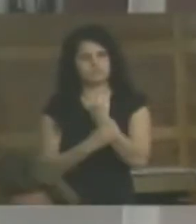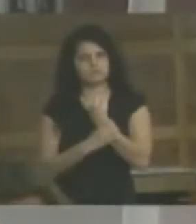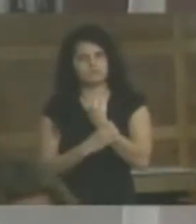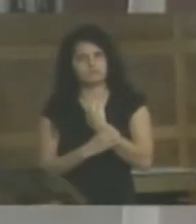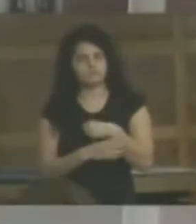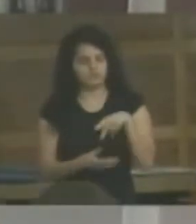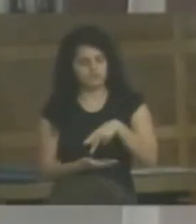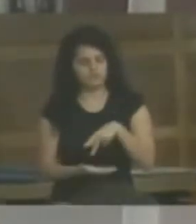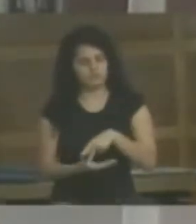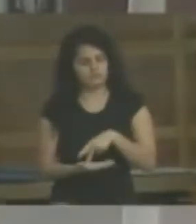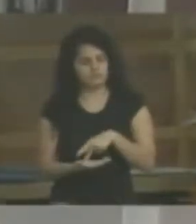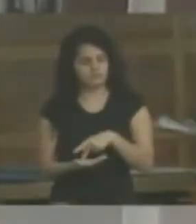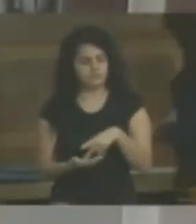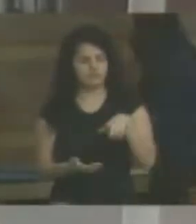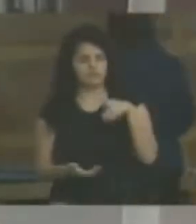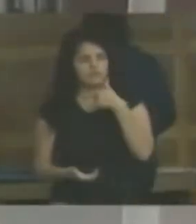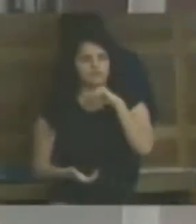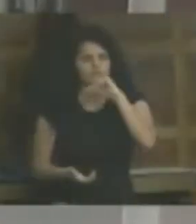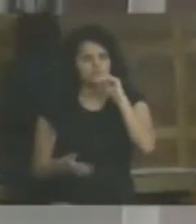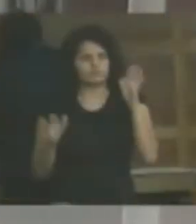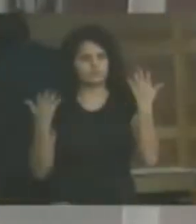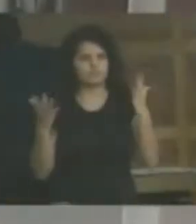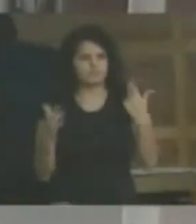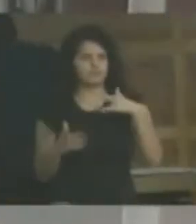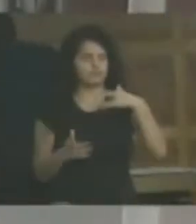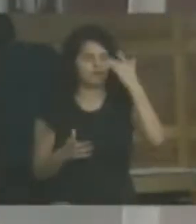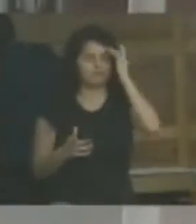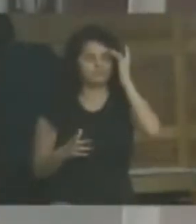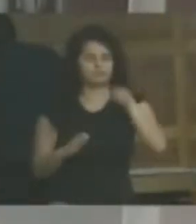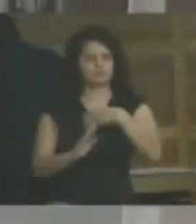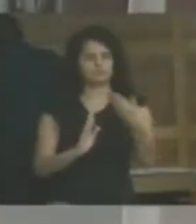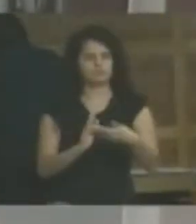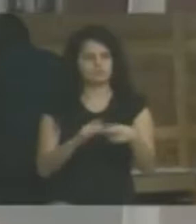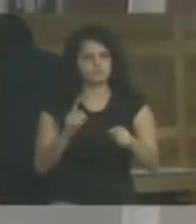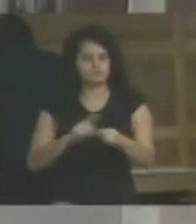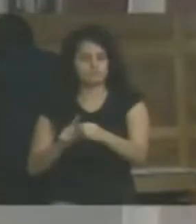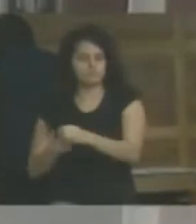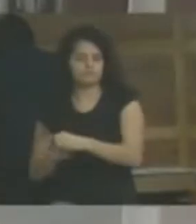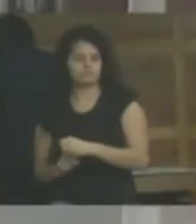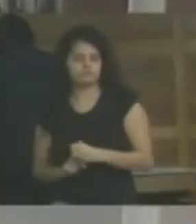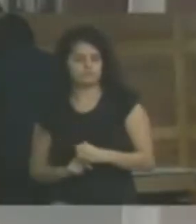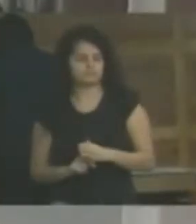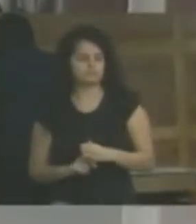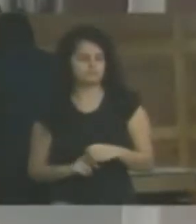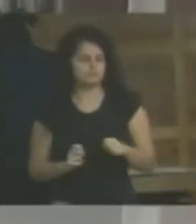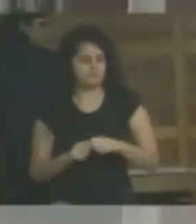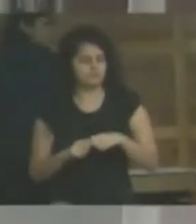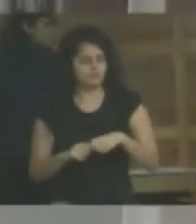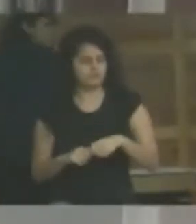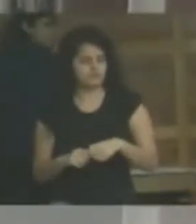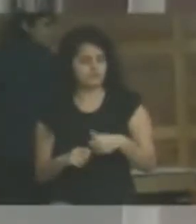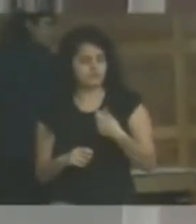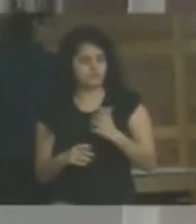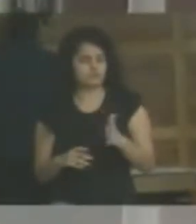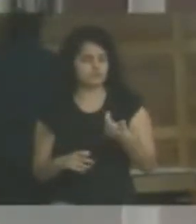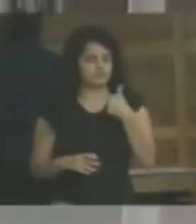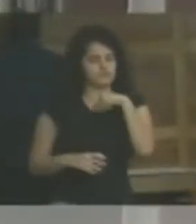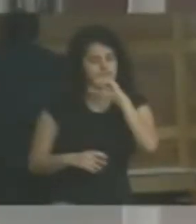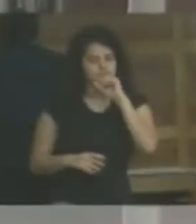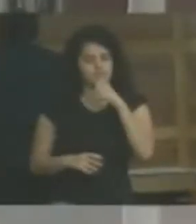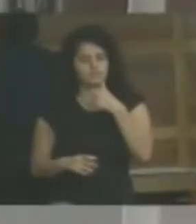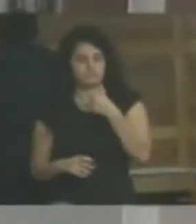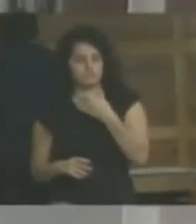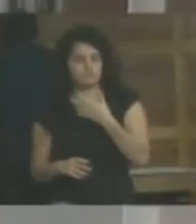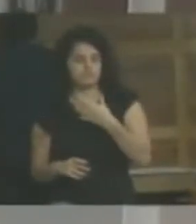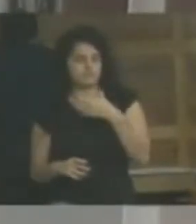é verdade? Então a mãe está de parabéns, eu acho que todas as comunidades tinham que fazer isso. As mães, às vezes os pais não podem, porque trabalham, mas as mães,